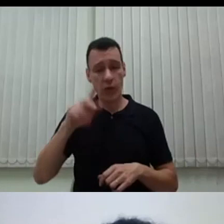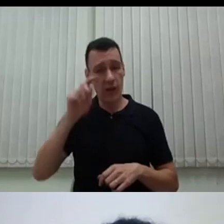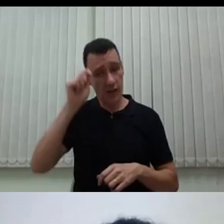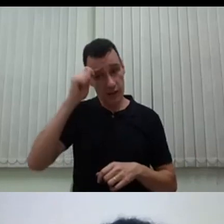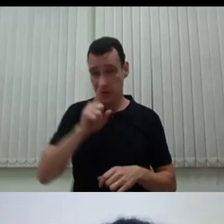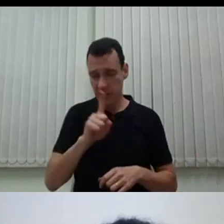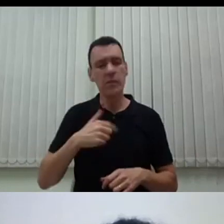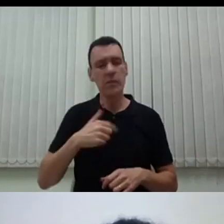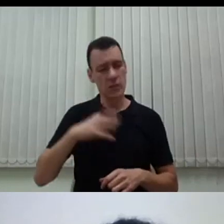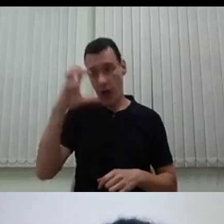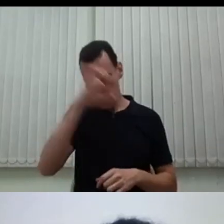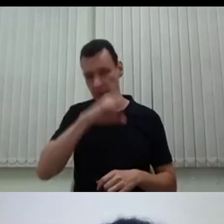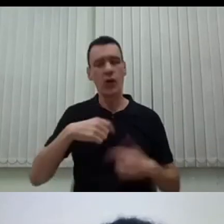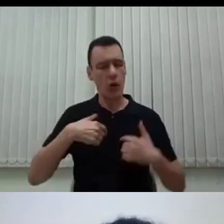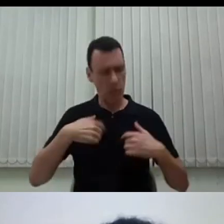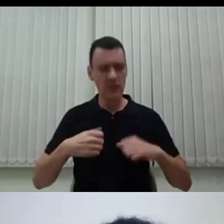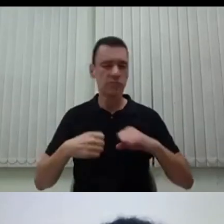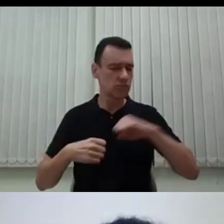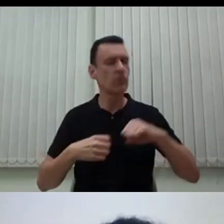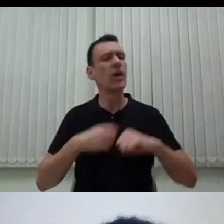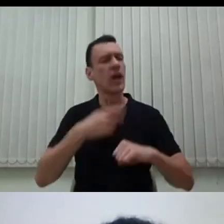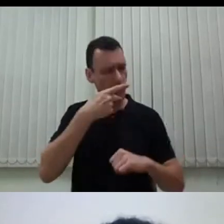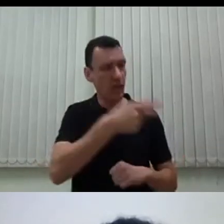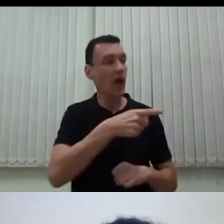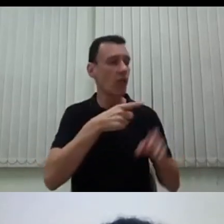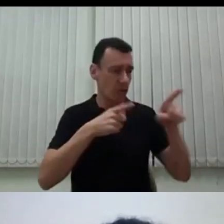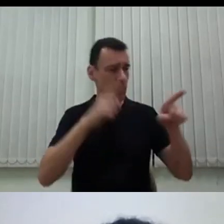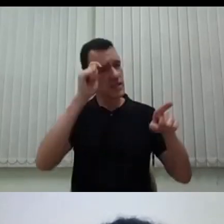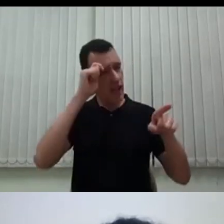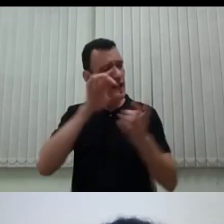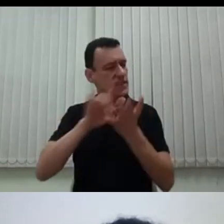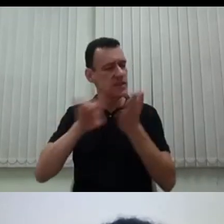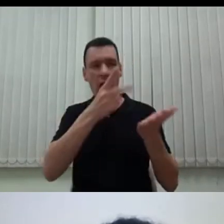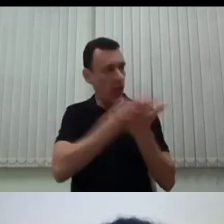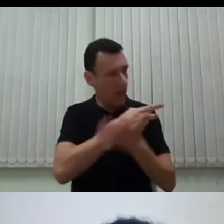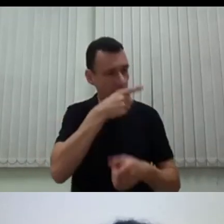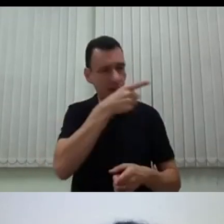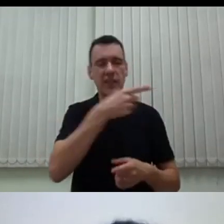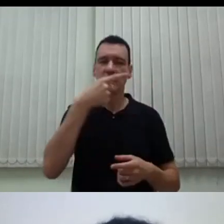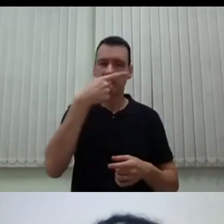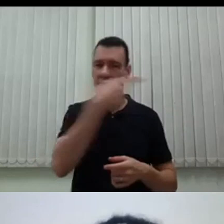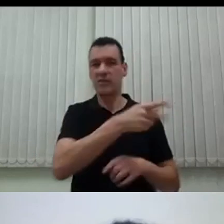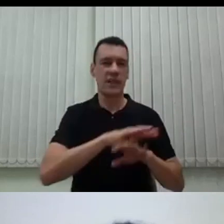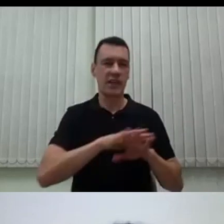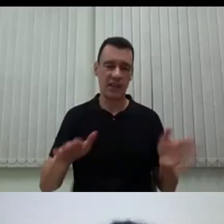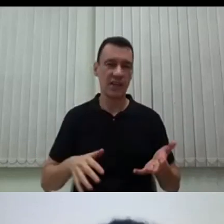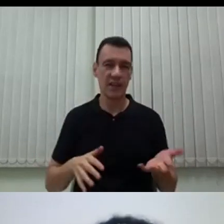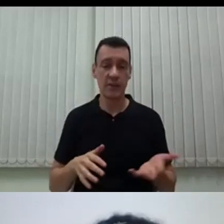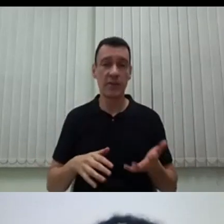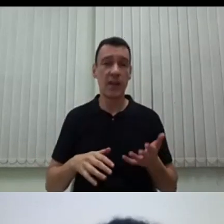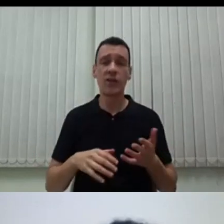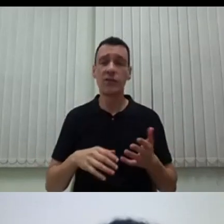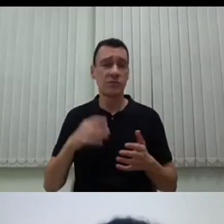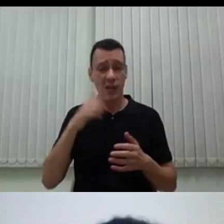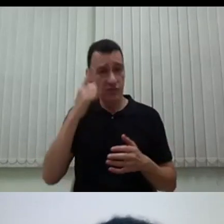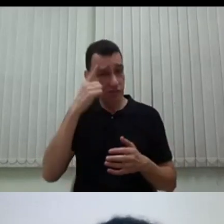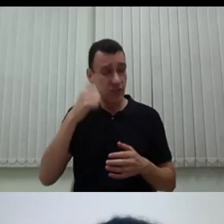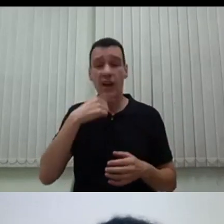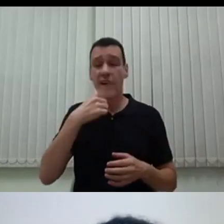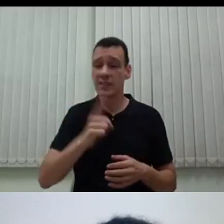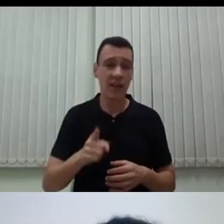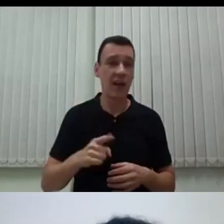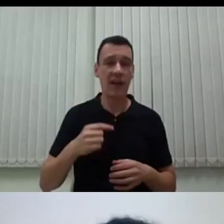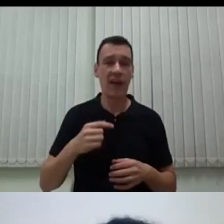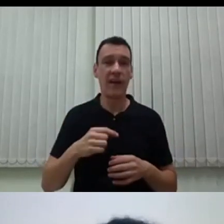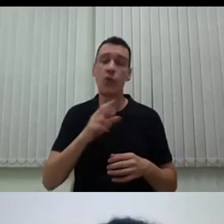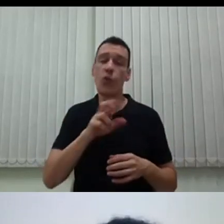mundo deve fazer no seu pequeno ciclo, sabe? Não precisa a gente ter um Instagram com milhares de seguidores e tal. Mas acho